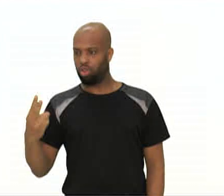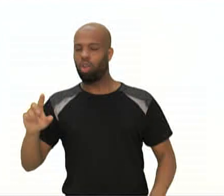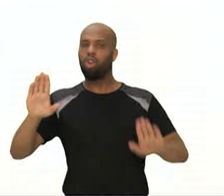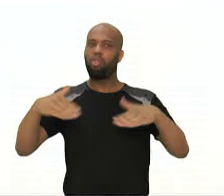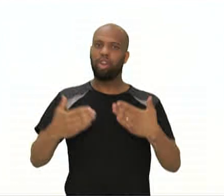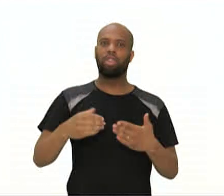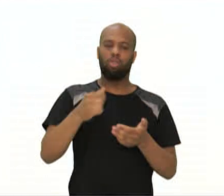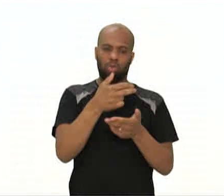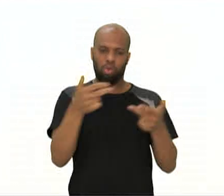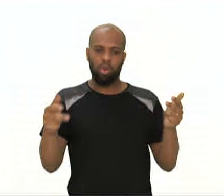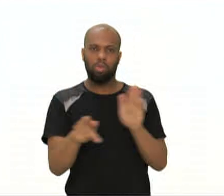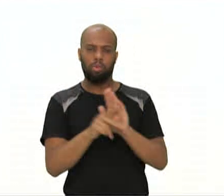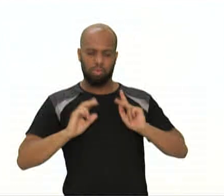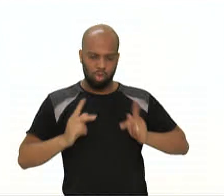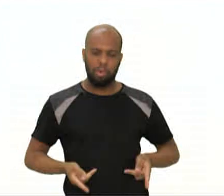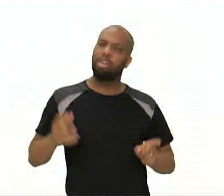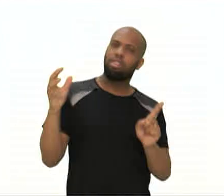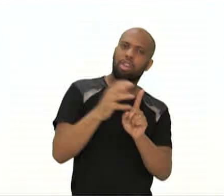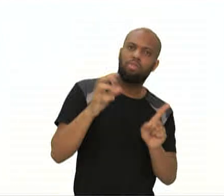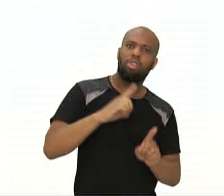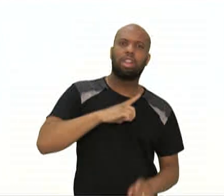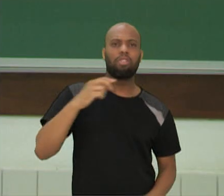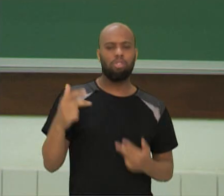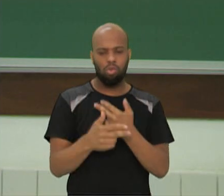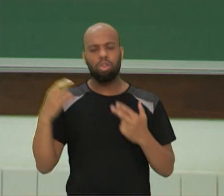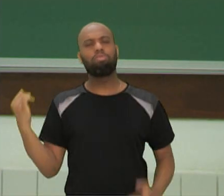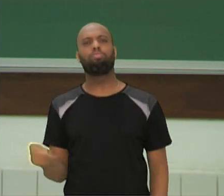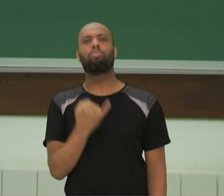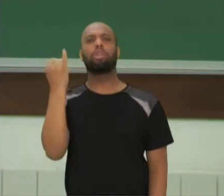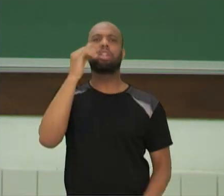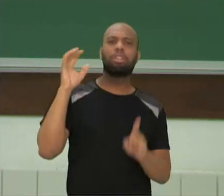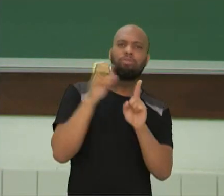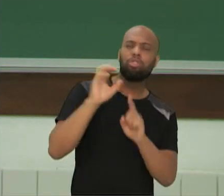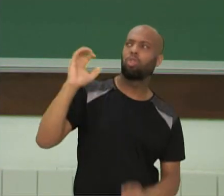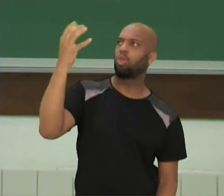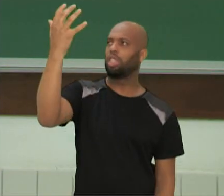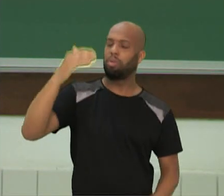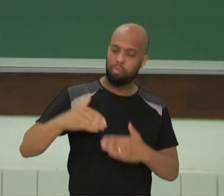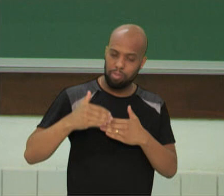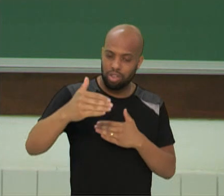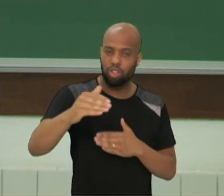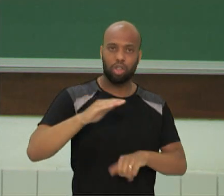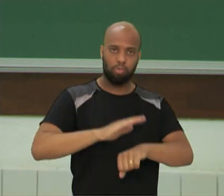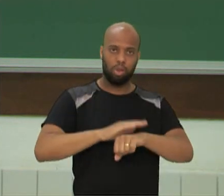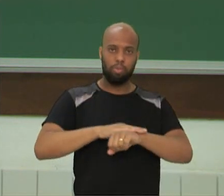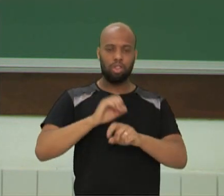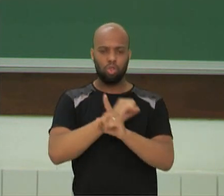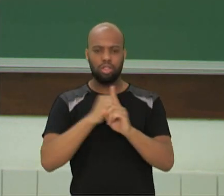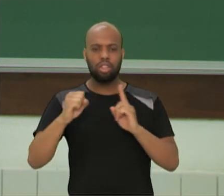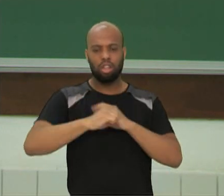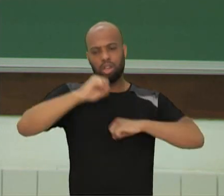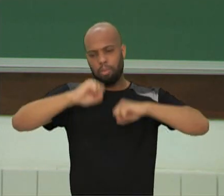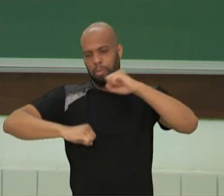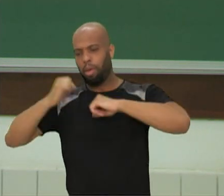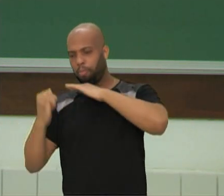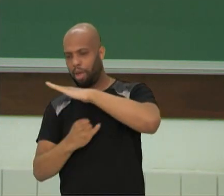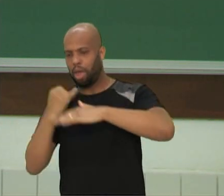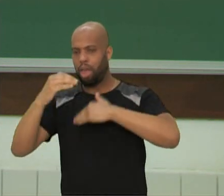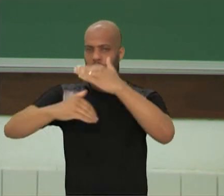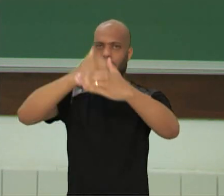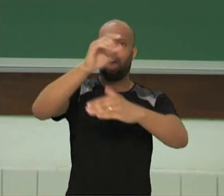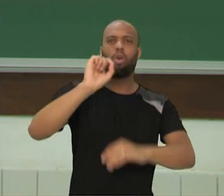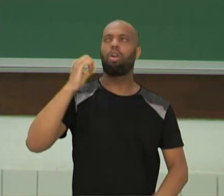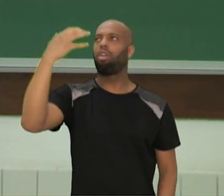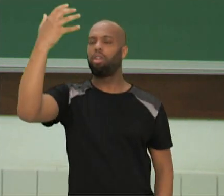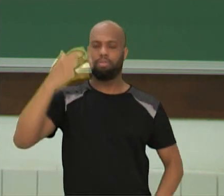a ter influência importante nas condições climáticas. Então, a partir do momento em que a sociedade industrial se desenvolveu, O